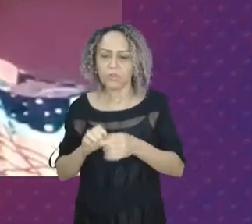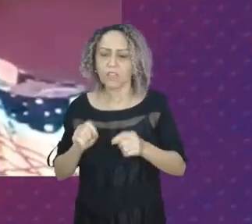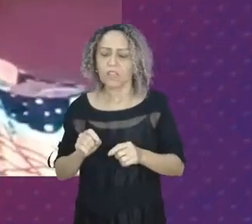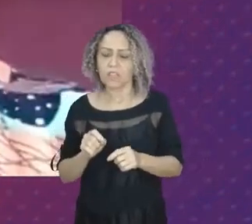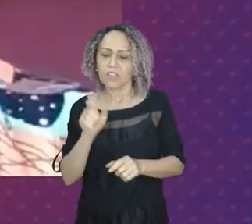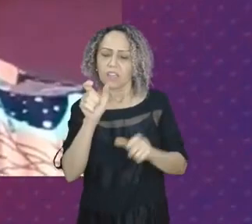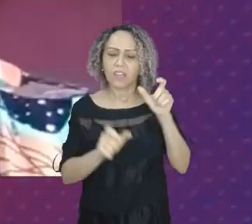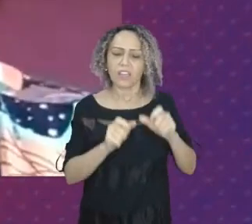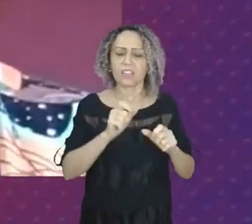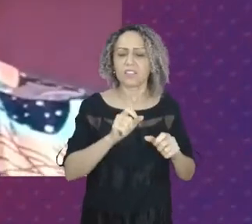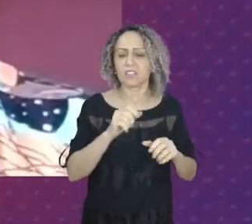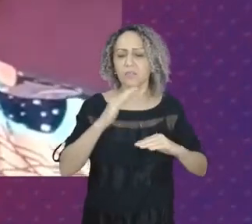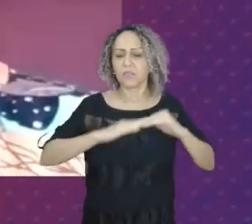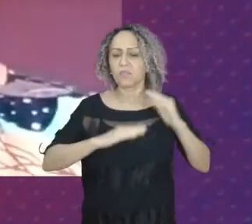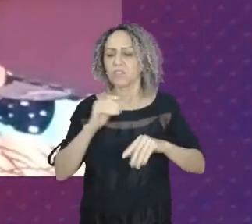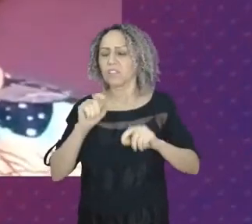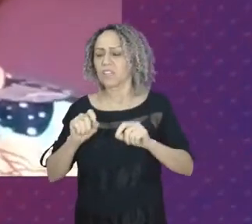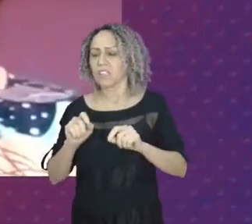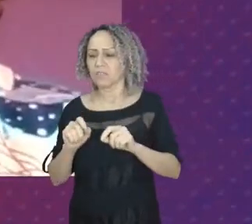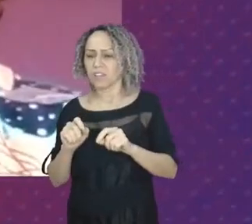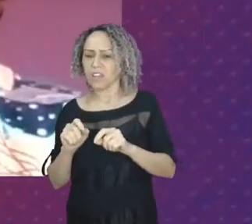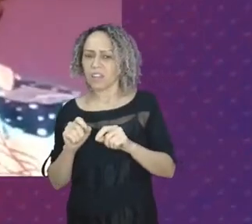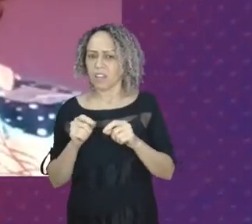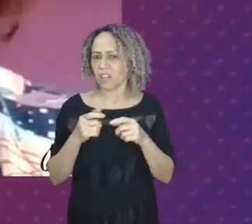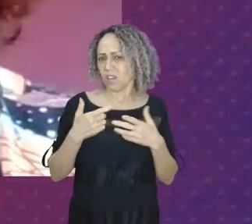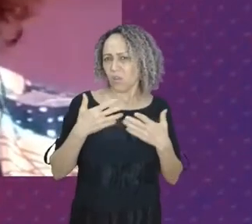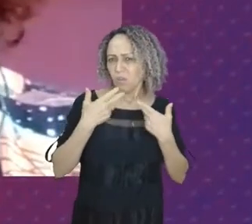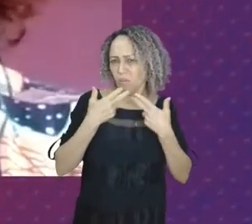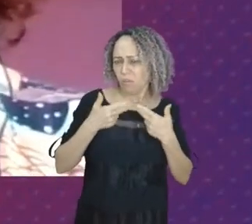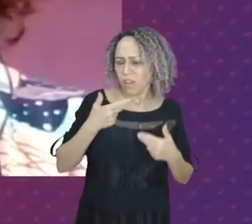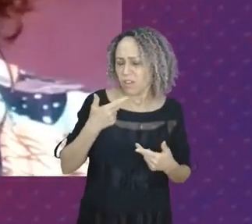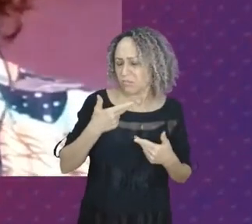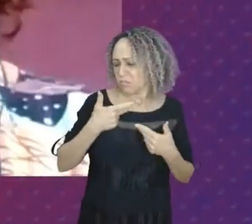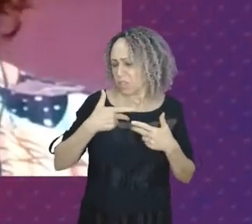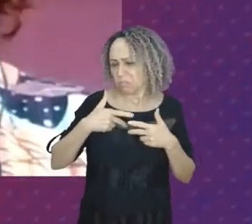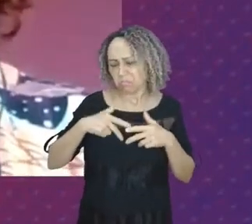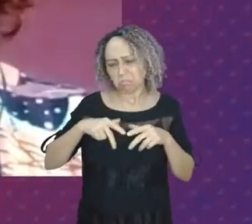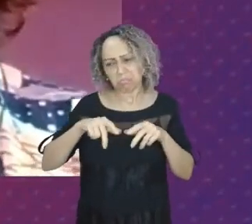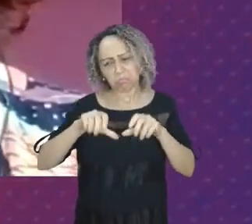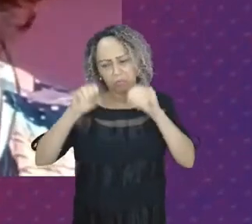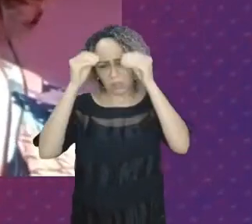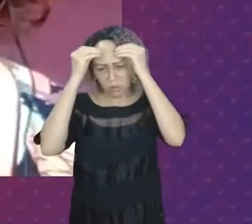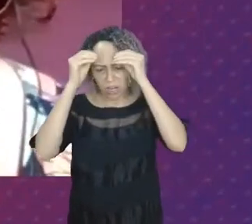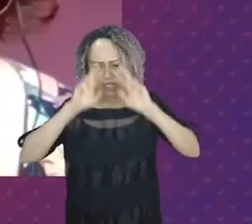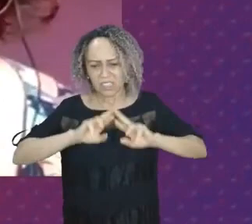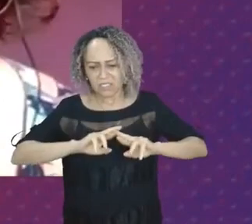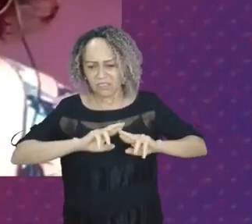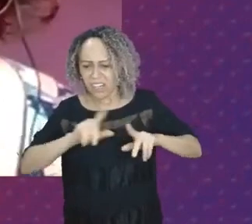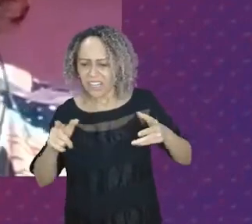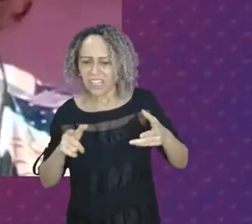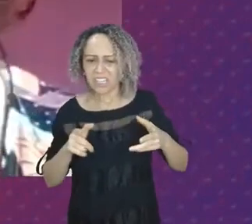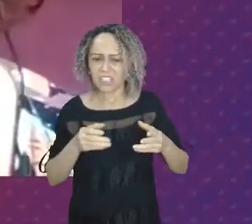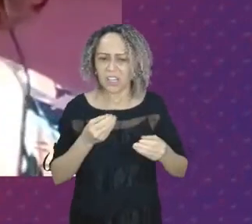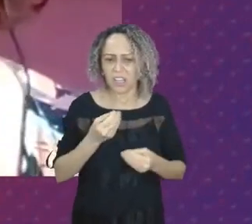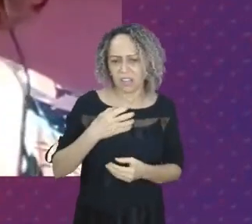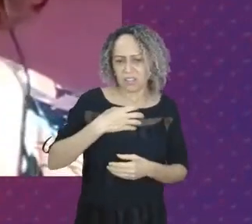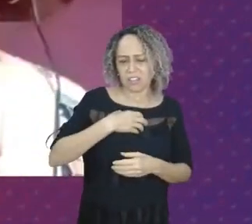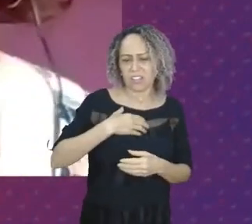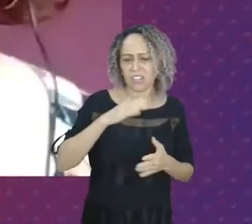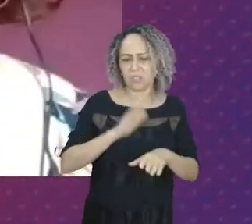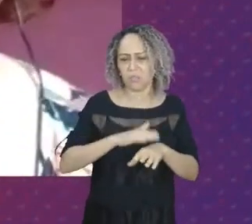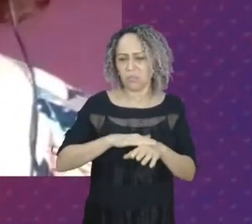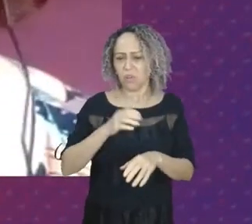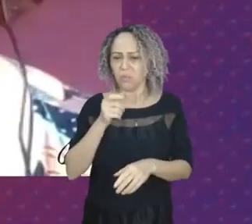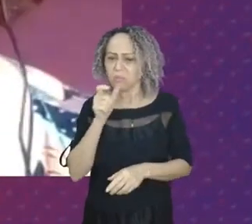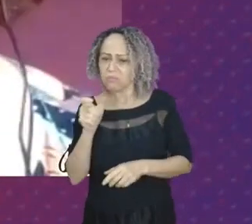linguagens diferentes, eles têm características e formações diferentes, né? Então, o que é violência para